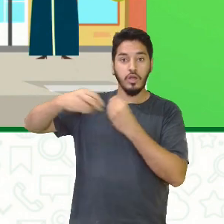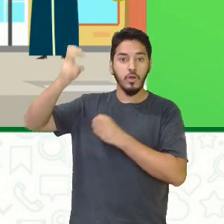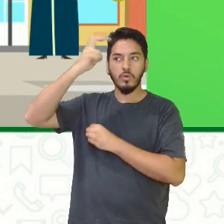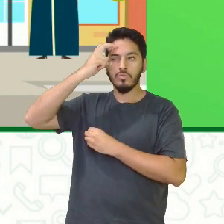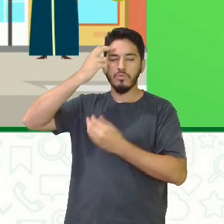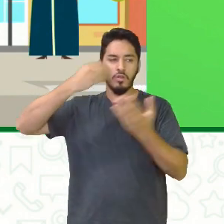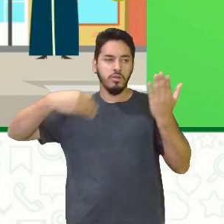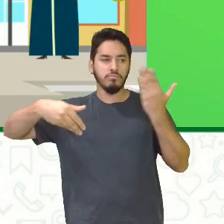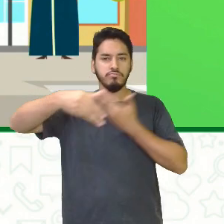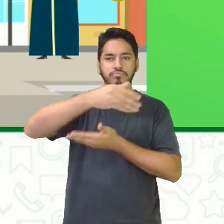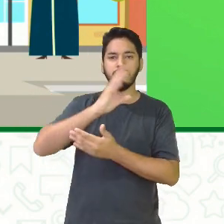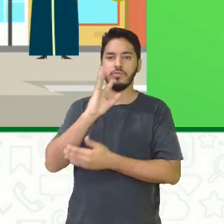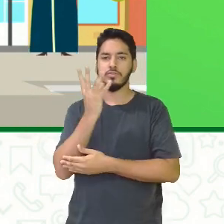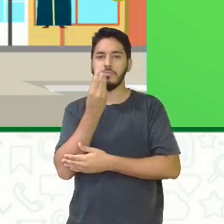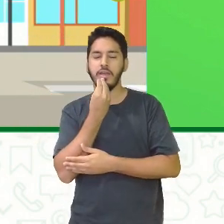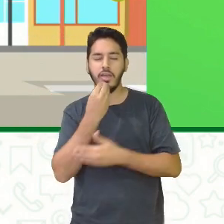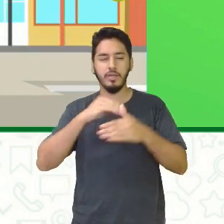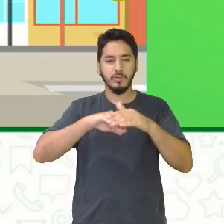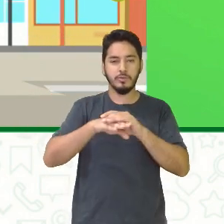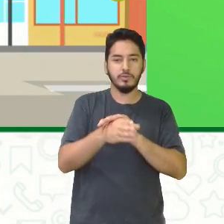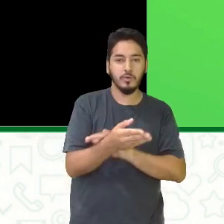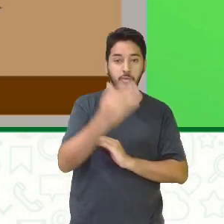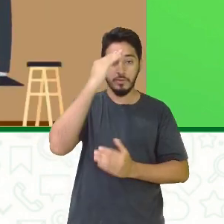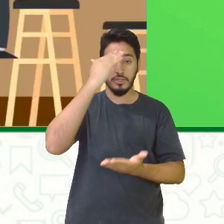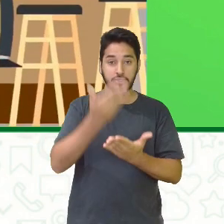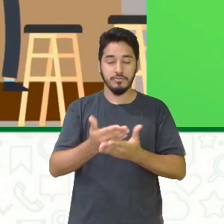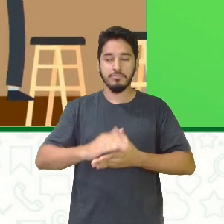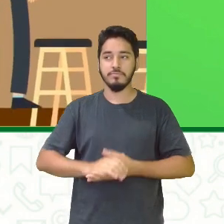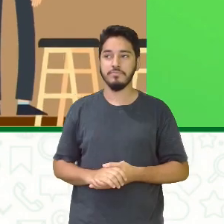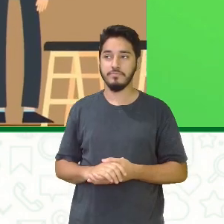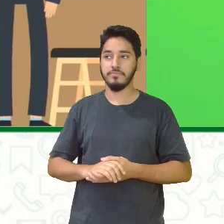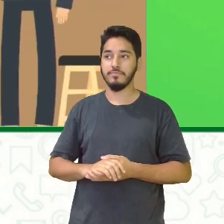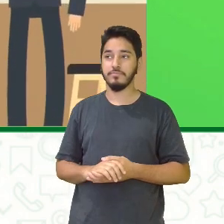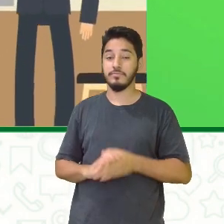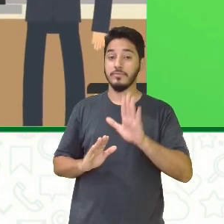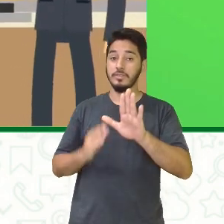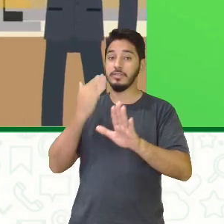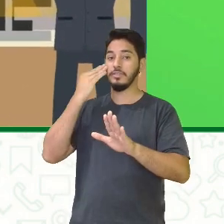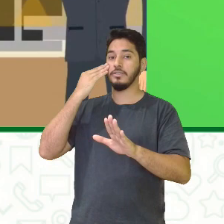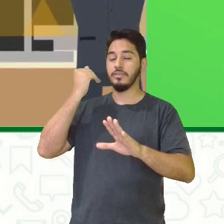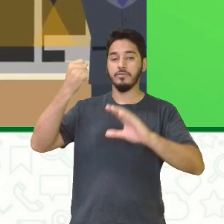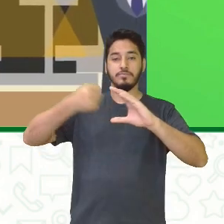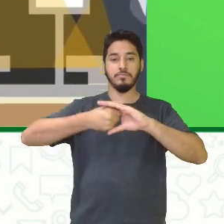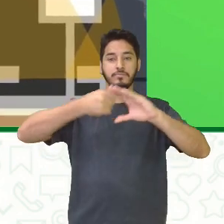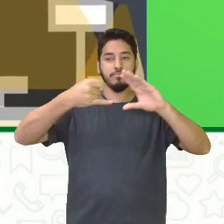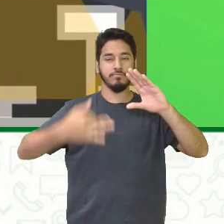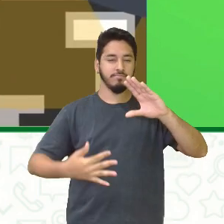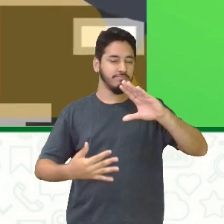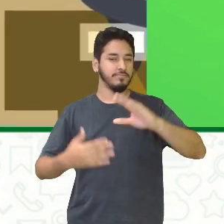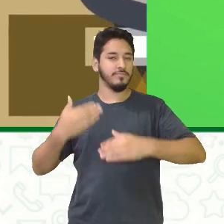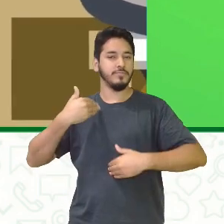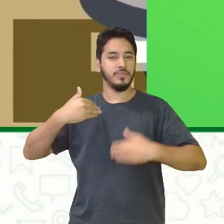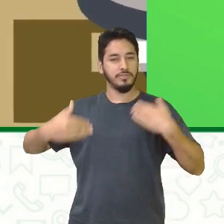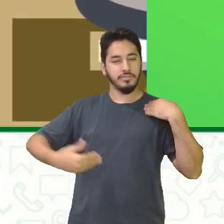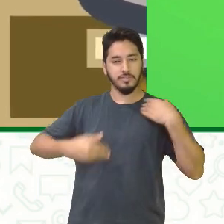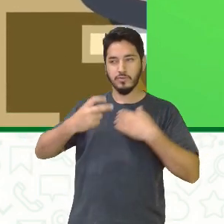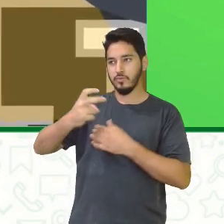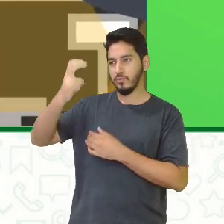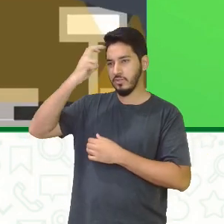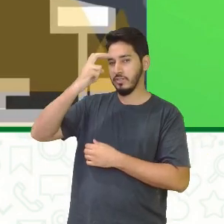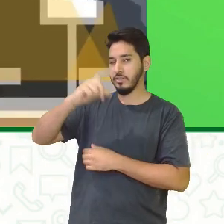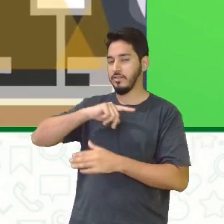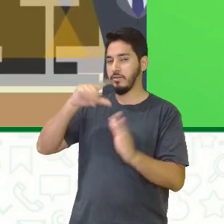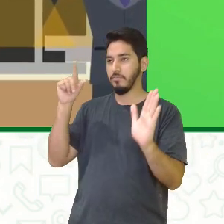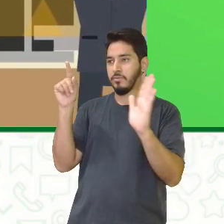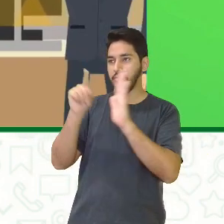de conhecimentos, costumes e crenças. E considerando nossas características físicas e culturais, vem a